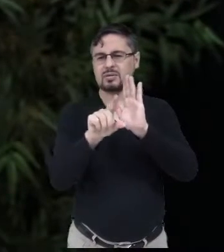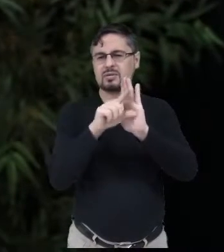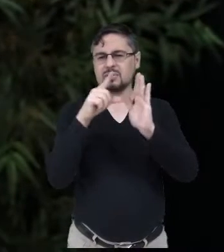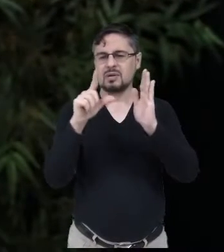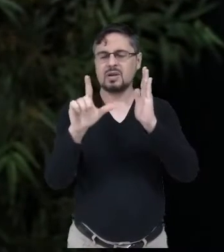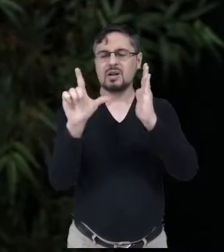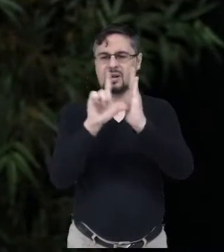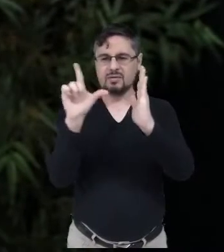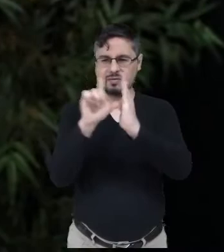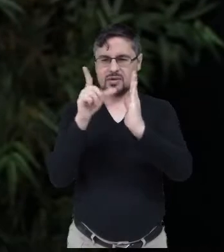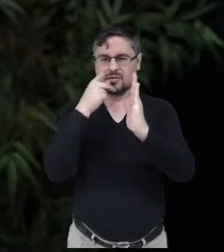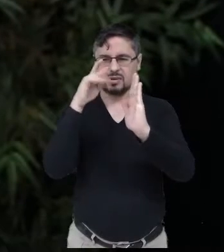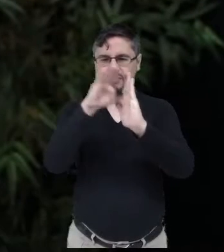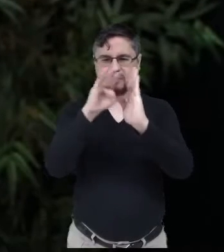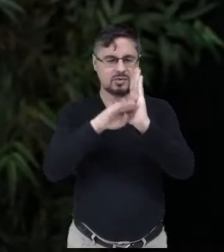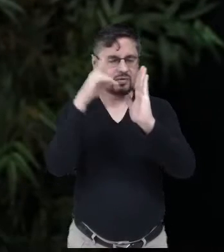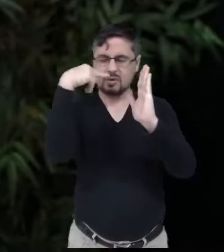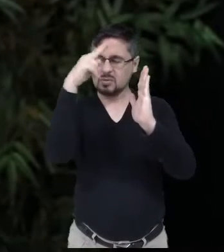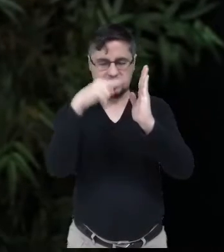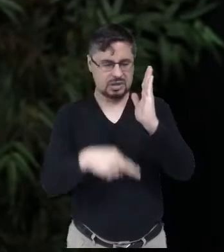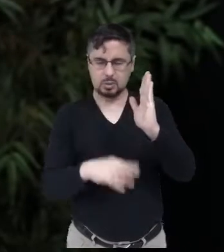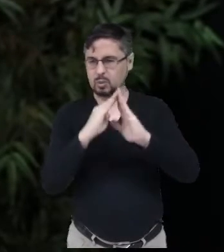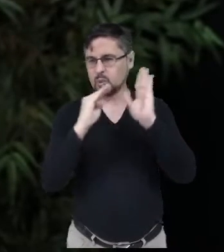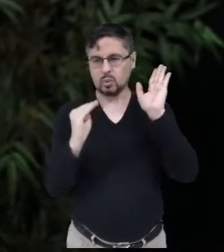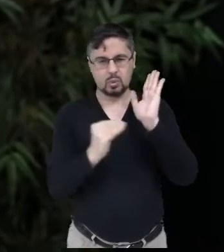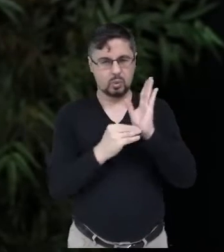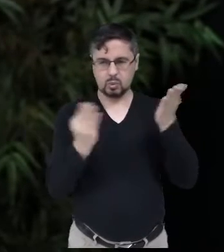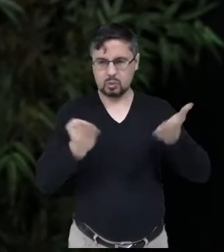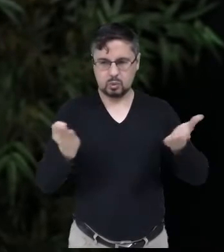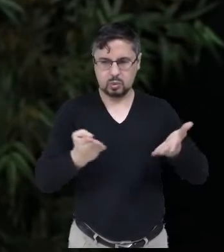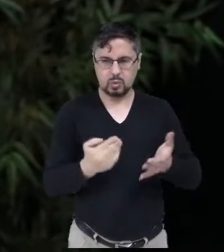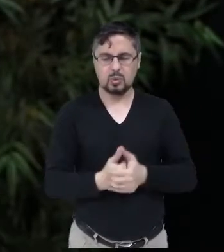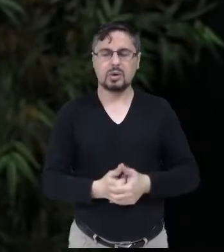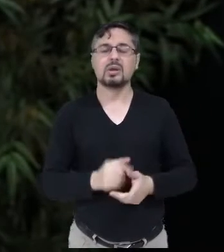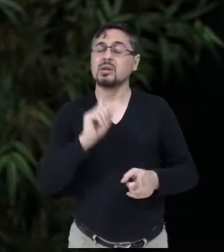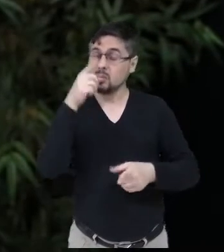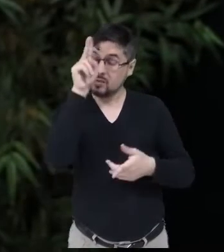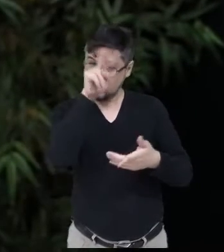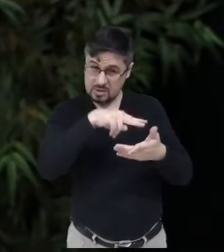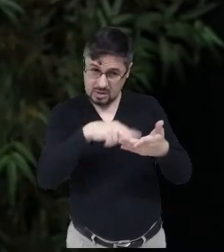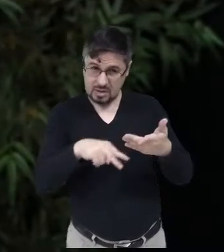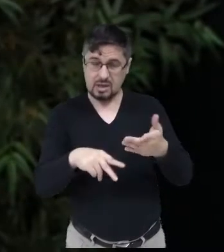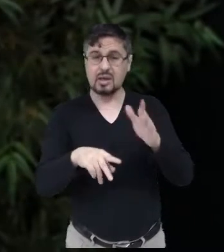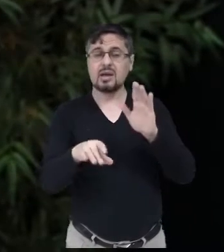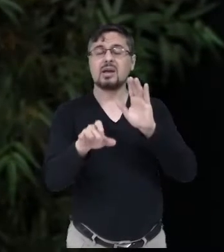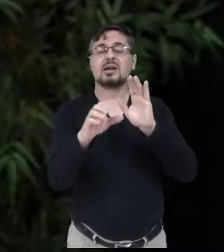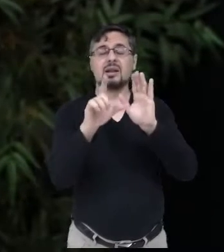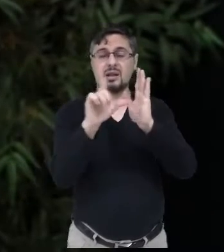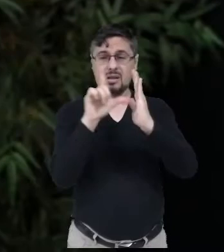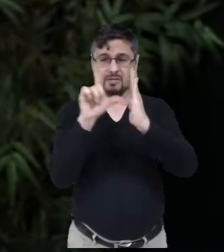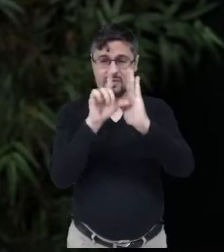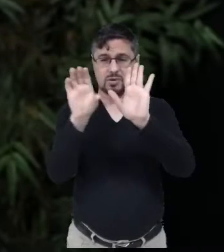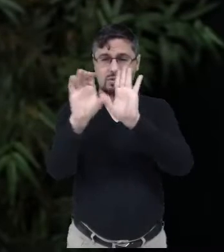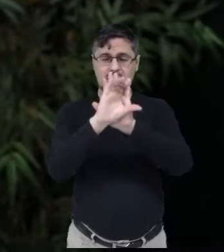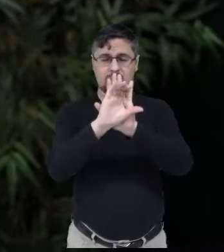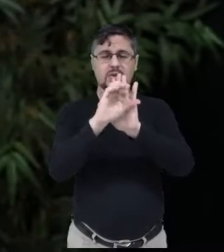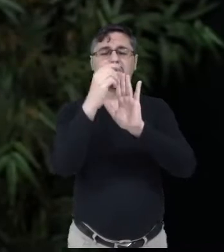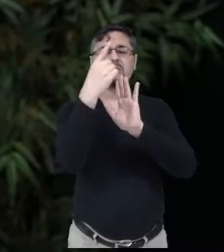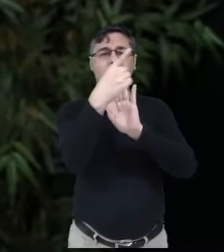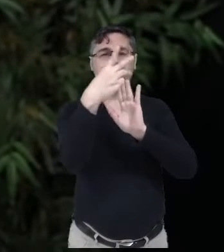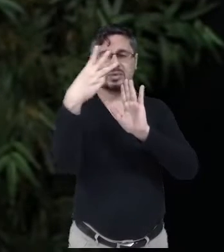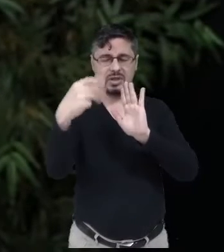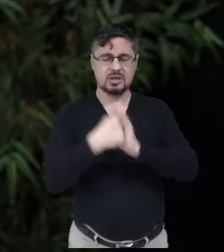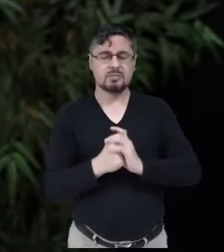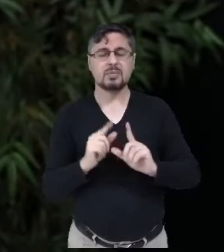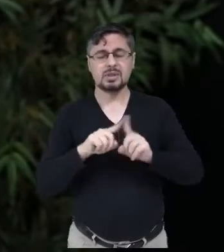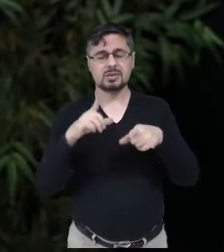esse regulamento. Eu não tenho tempo para ler o capítulo 13 todo com você, depois você pode ler em casa para ter uma ideia de quais